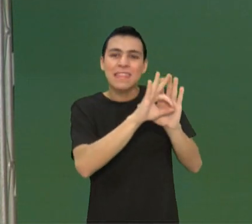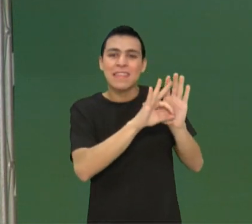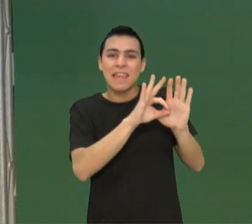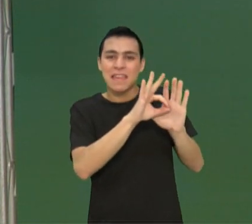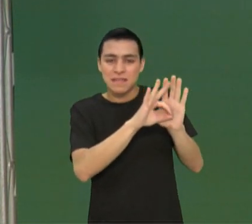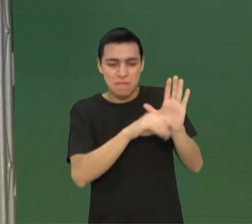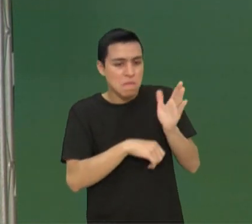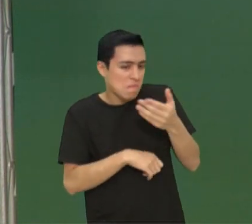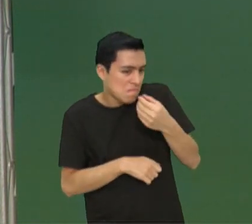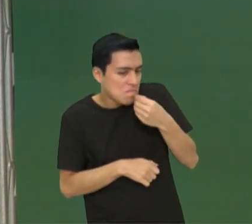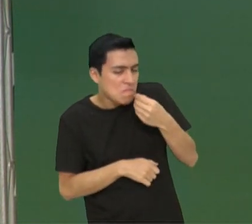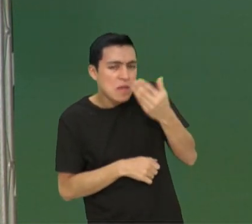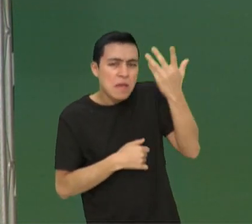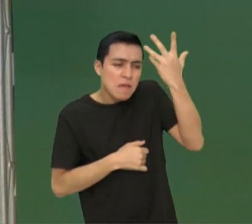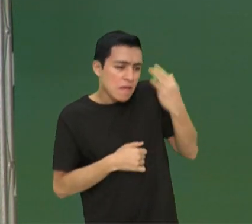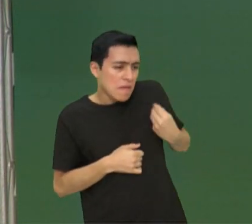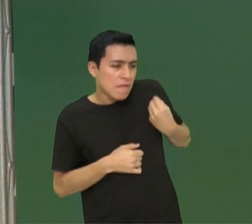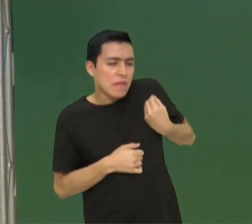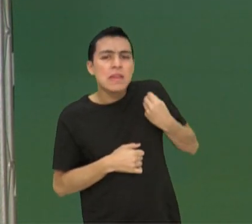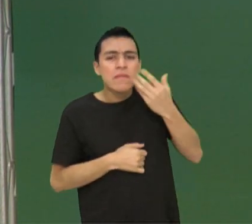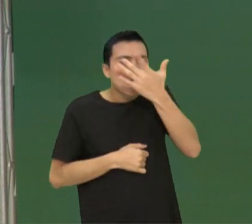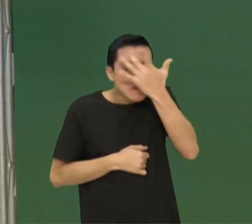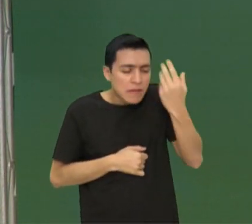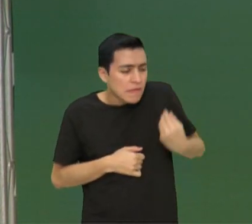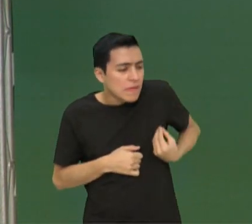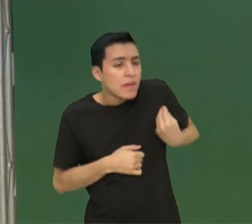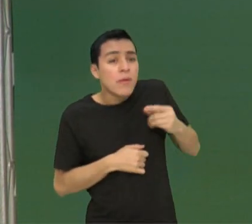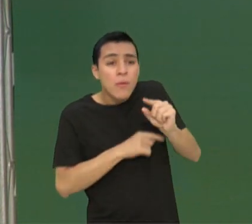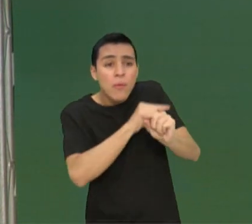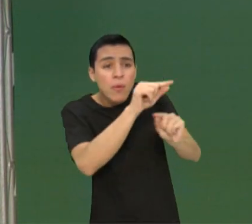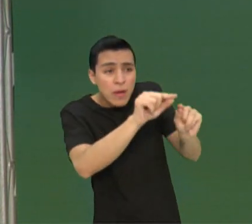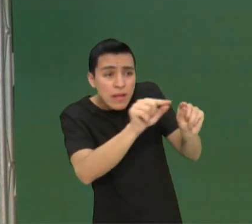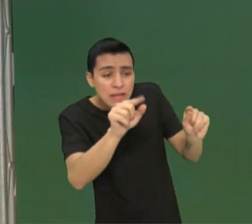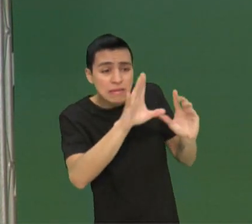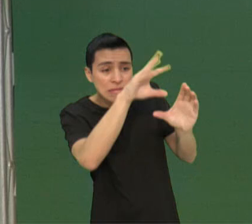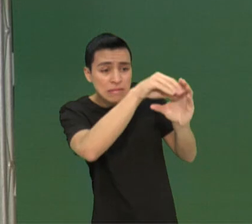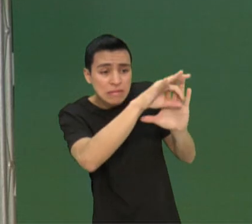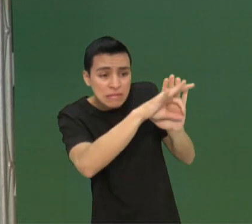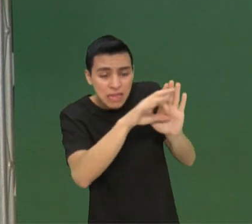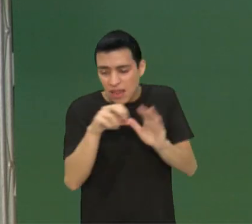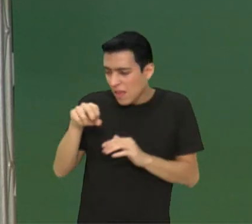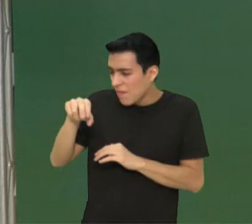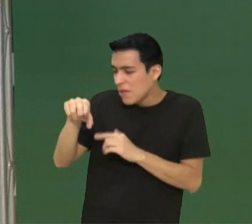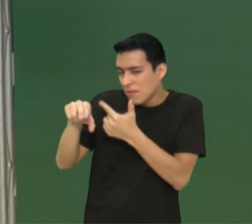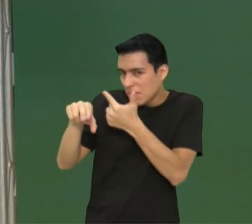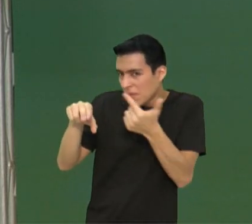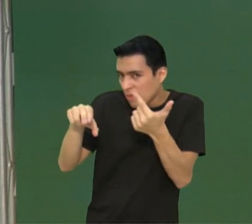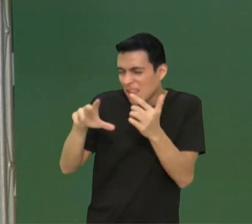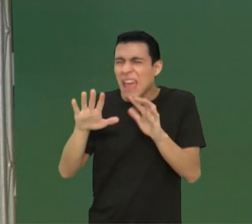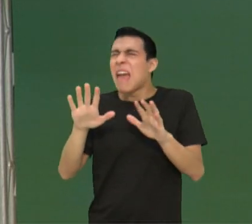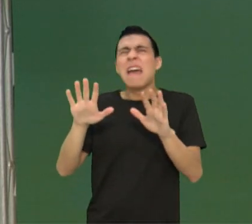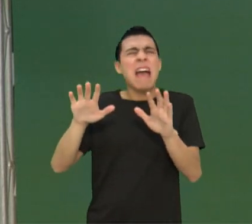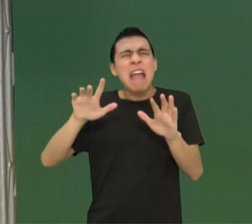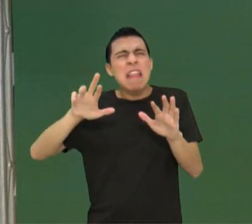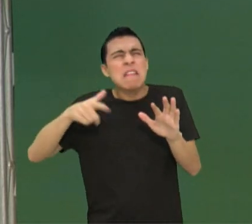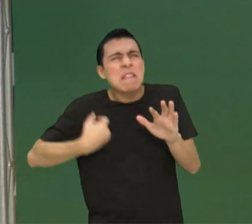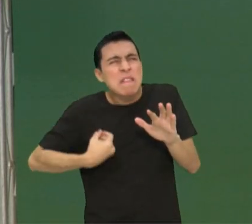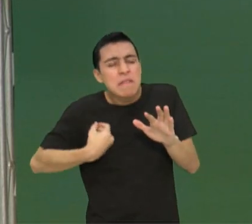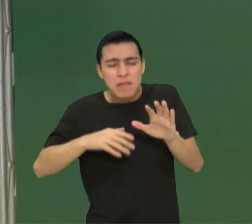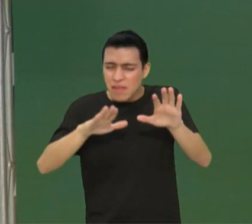vivos têm célula, mas os vírus não têm. Então o vírus não é vivo? No segundo ano você descobre. Está muito